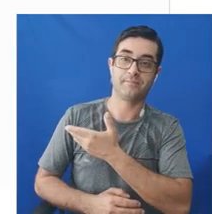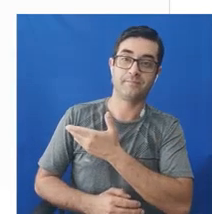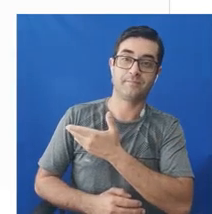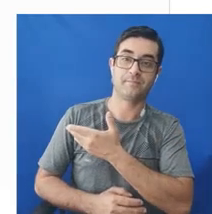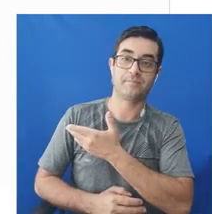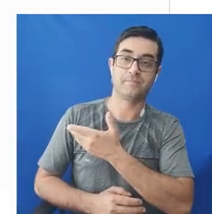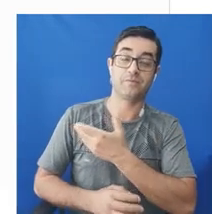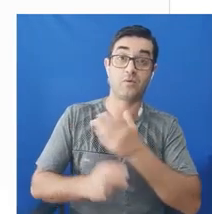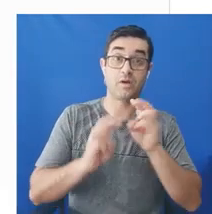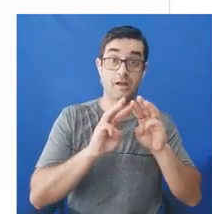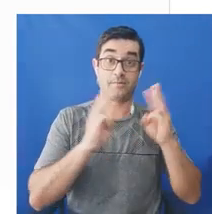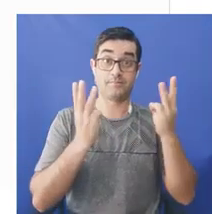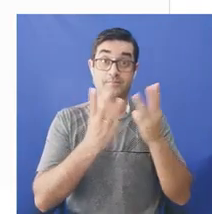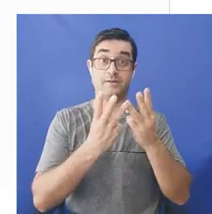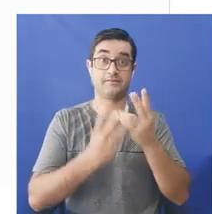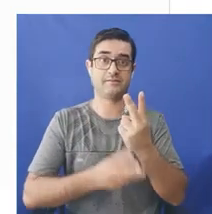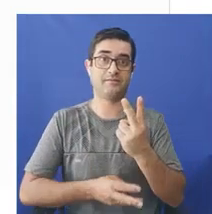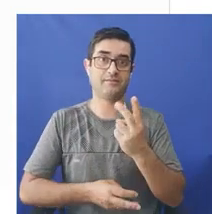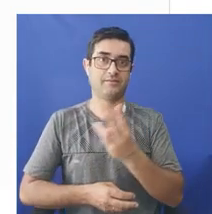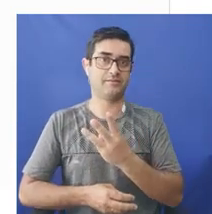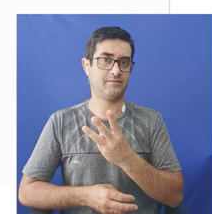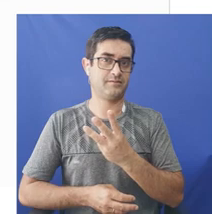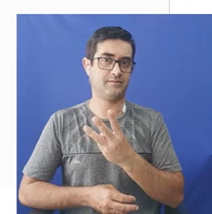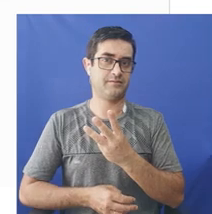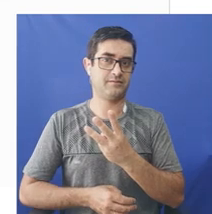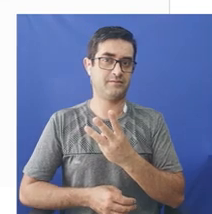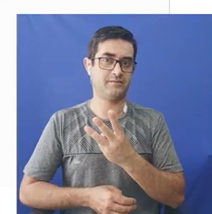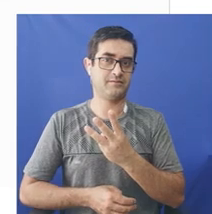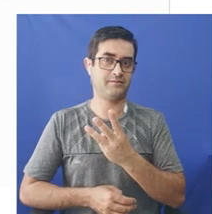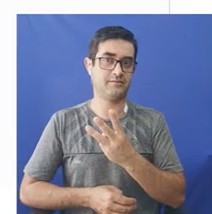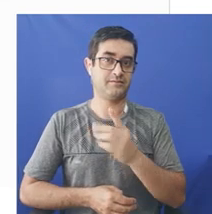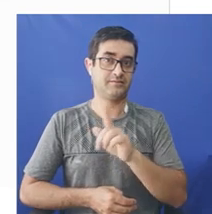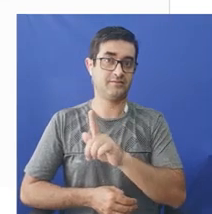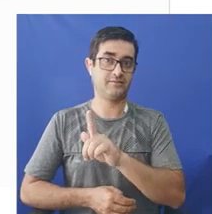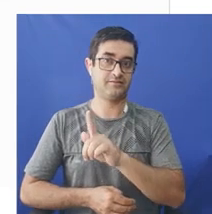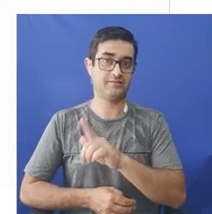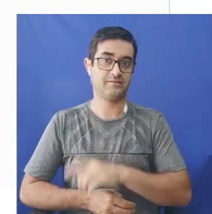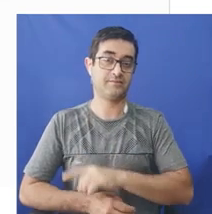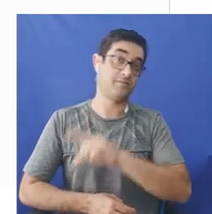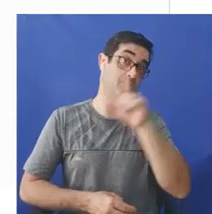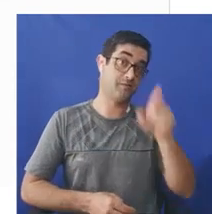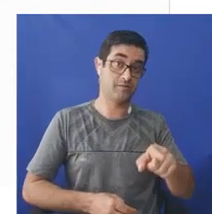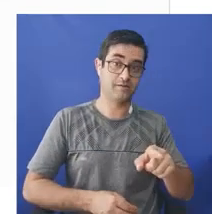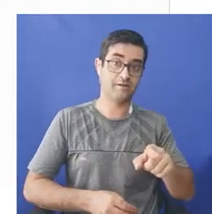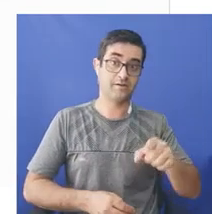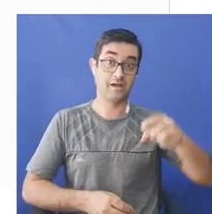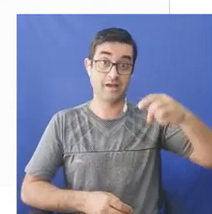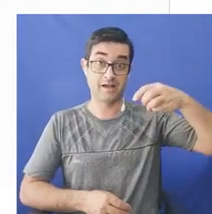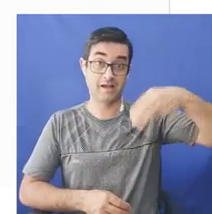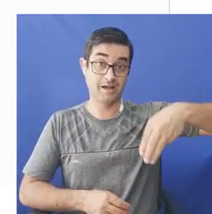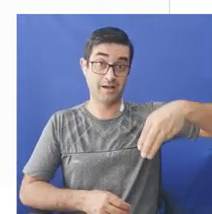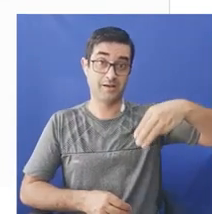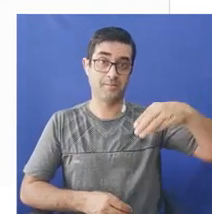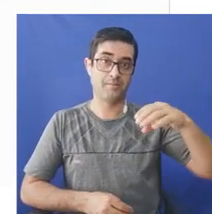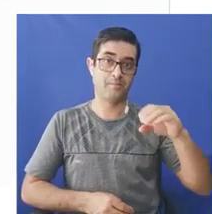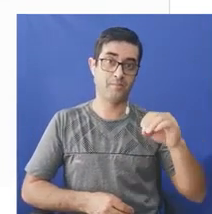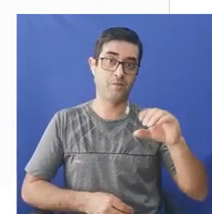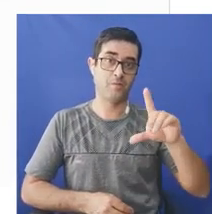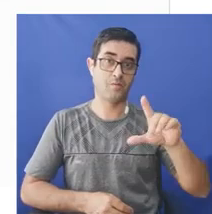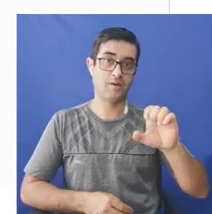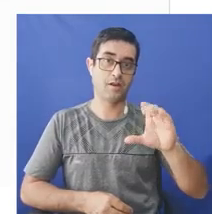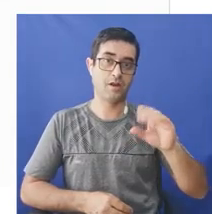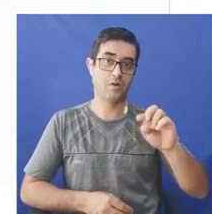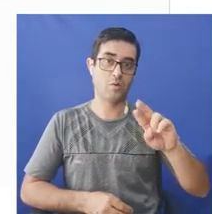só. A massa que eu quero é 23 gramas. A massa em mols... né? A